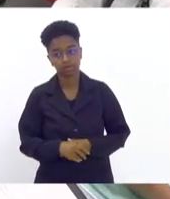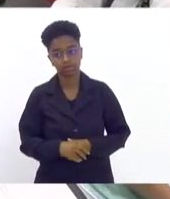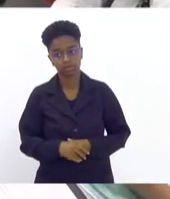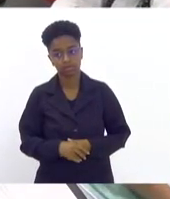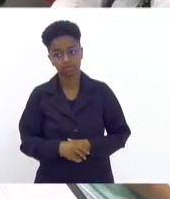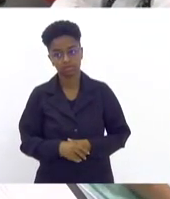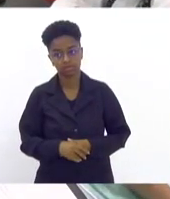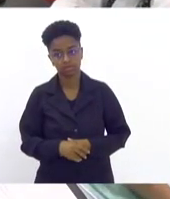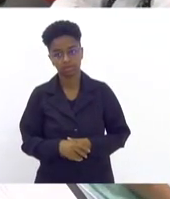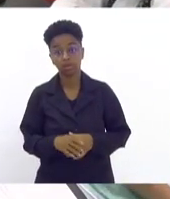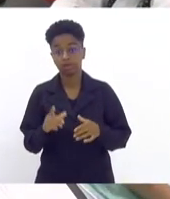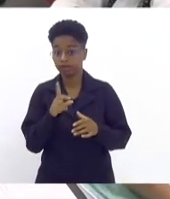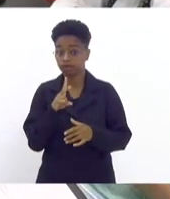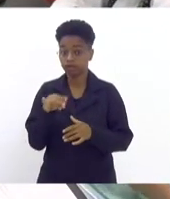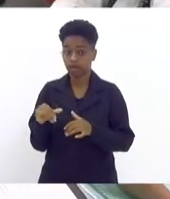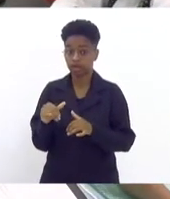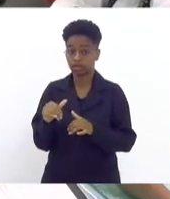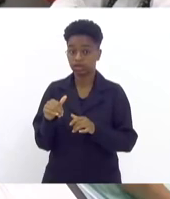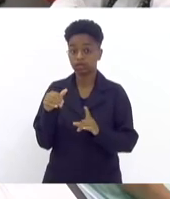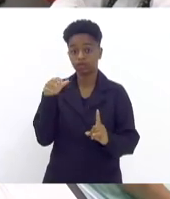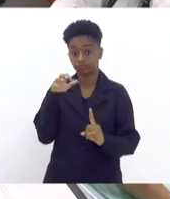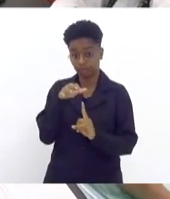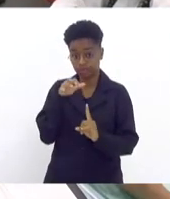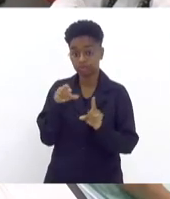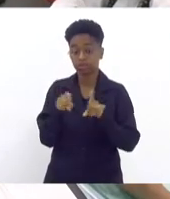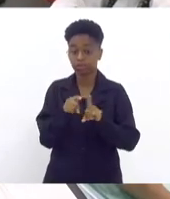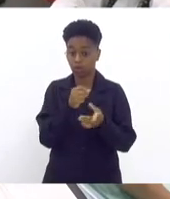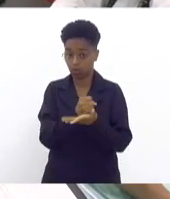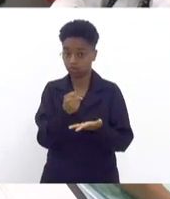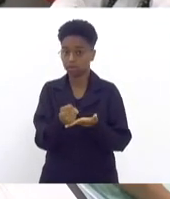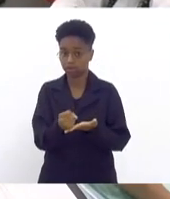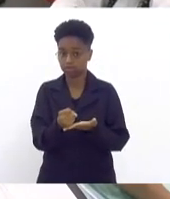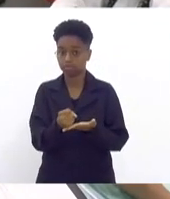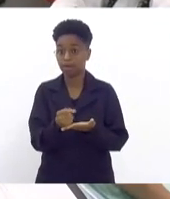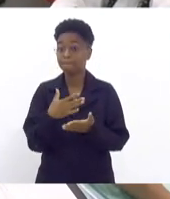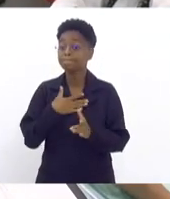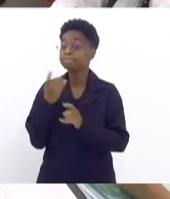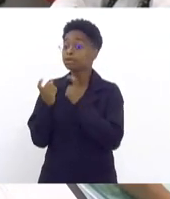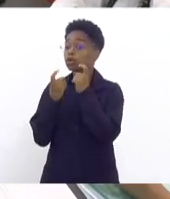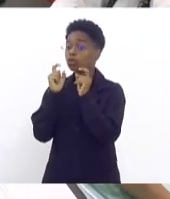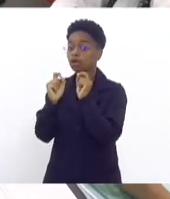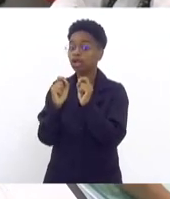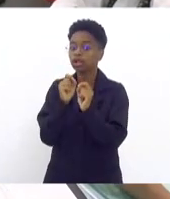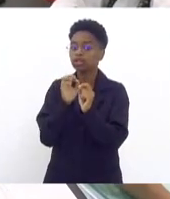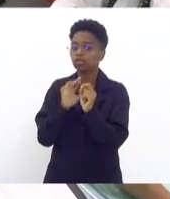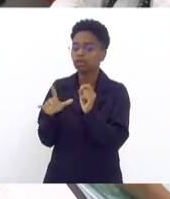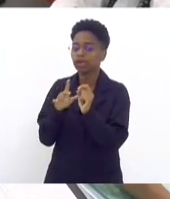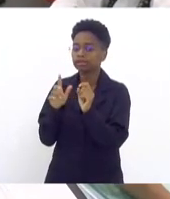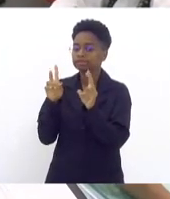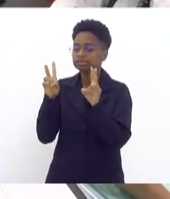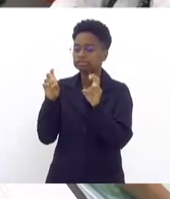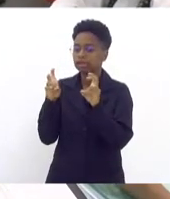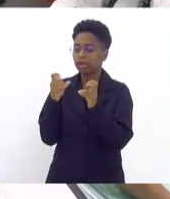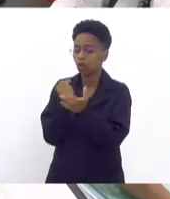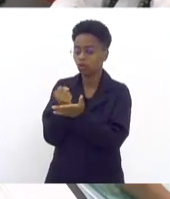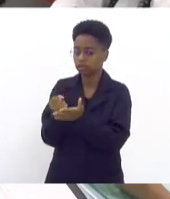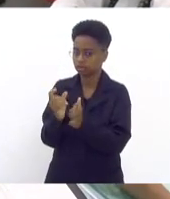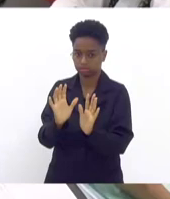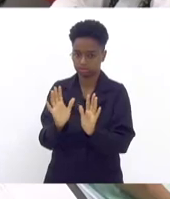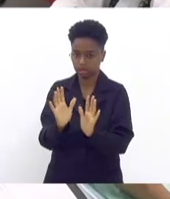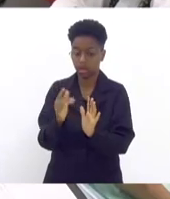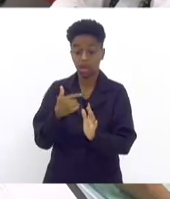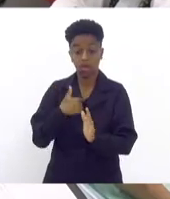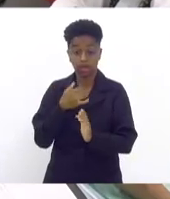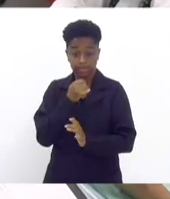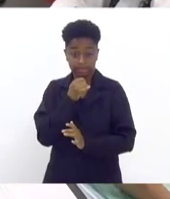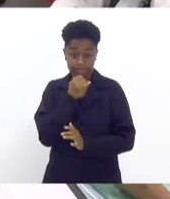acabar onerando, vai acabar impactando os contratos de concessão. A minha preocupação não é nem com esses casos, presidente. Na verdade,